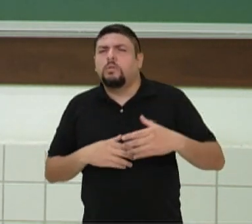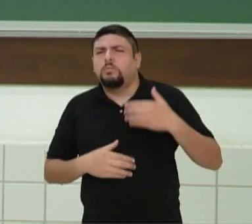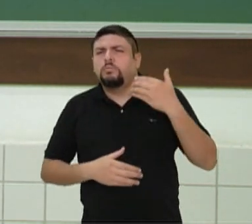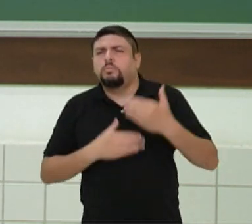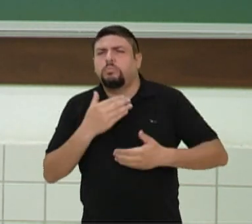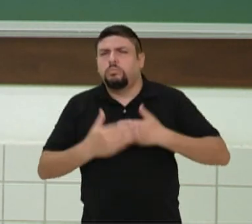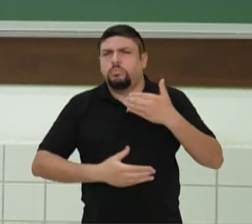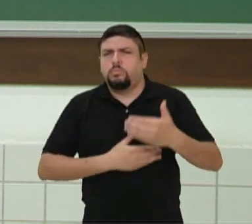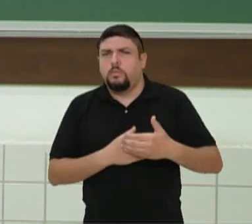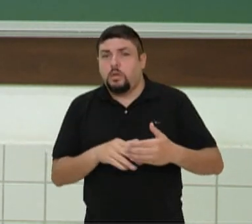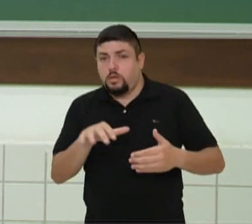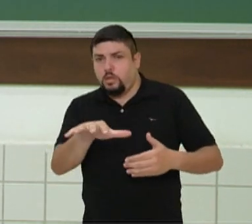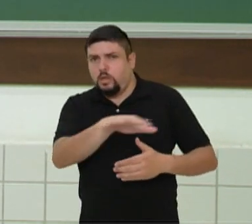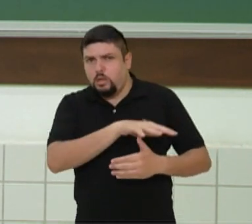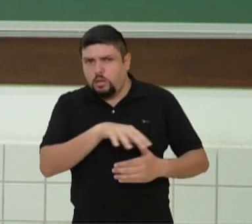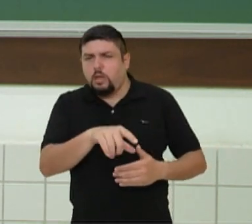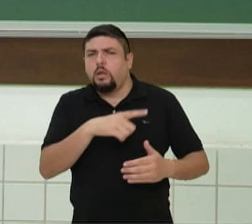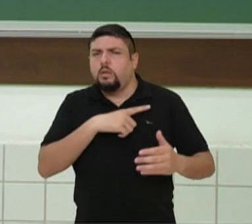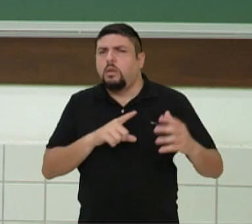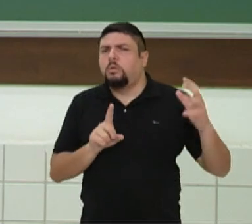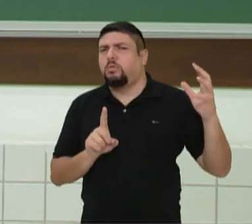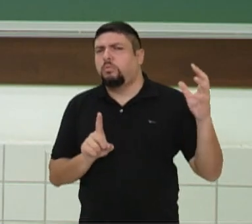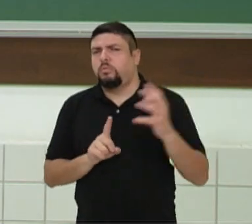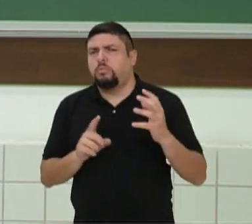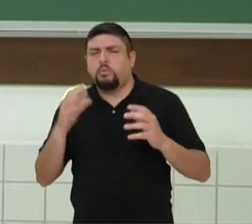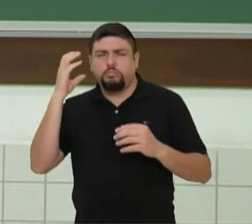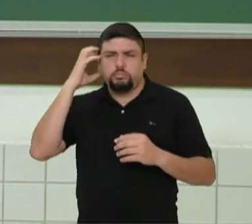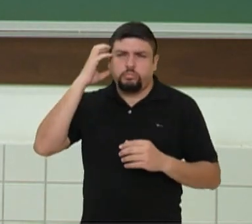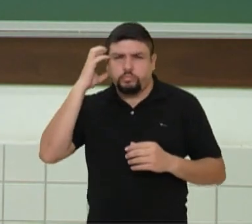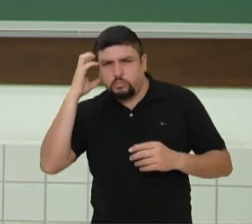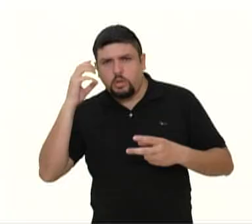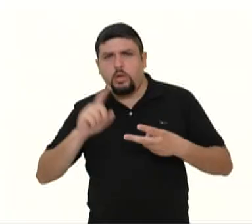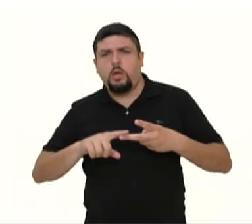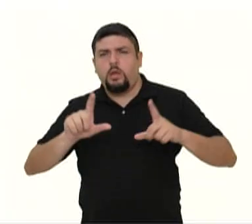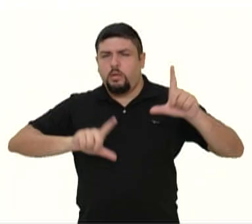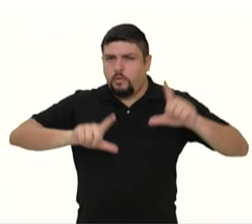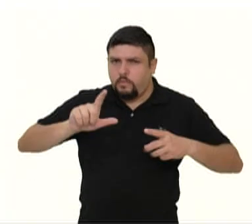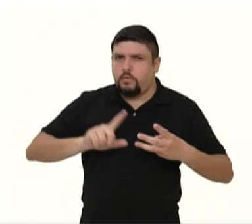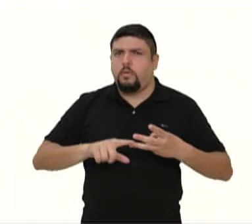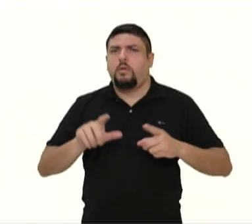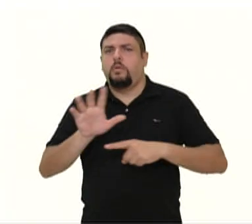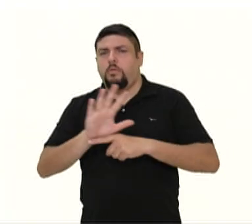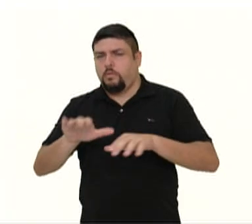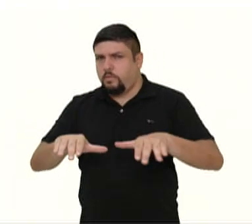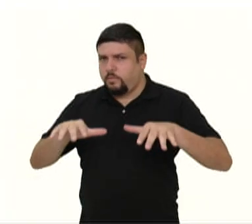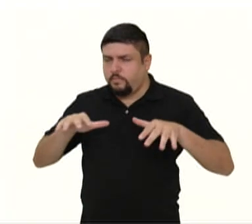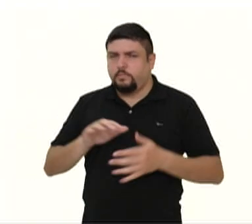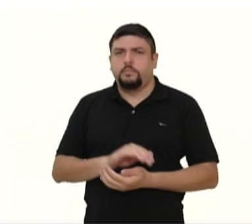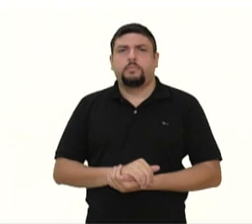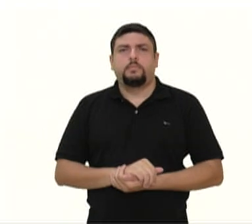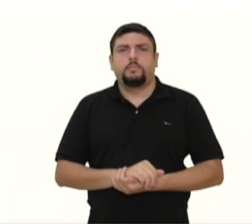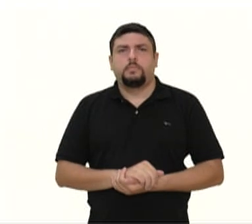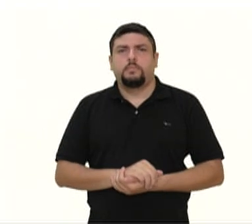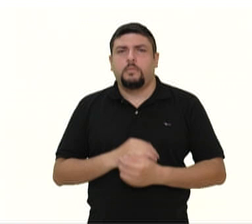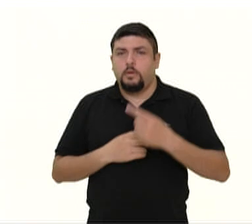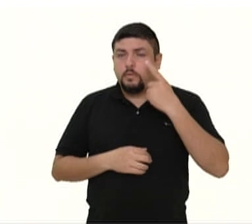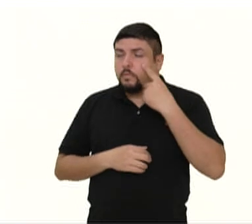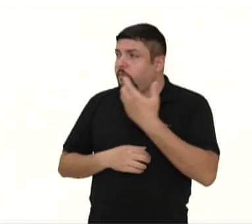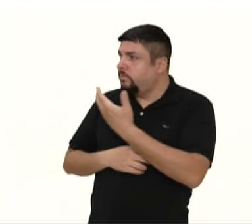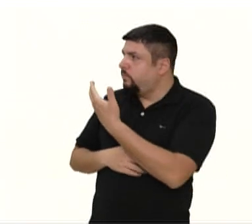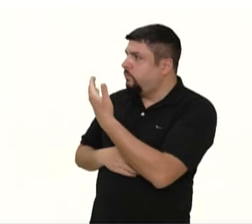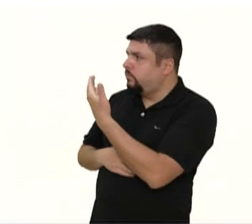vão influenciar a nossa televisão e também o nosso cinema. Veja aqui, este trecho, um frame do